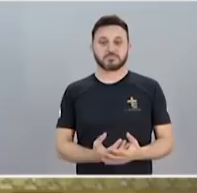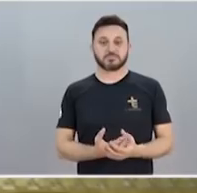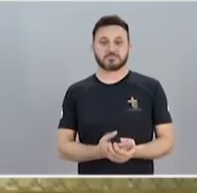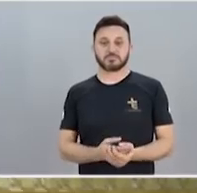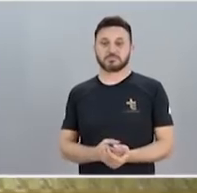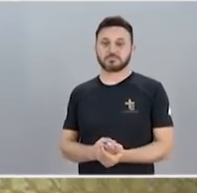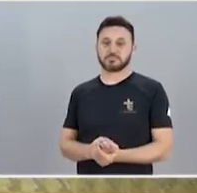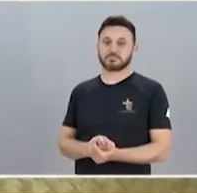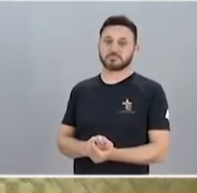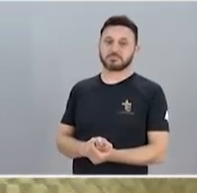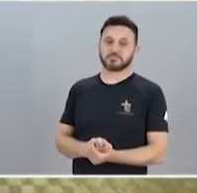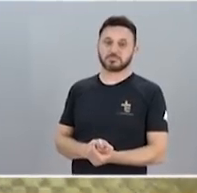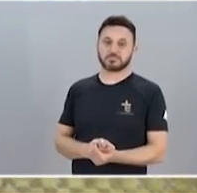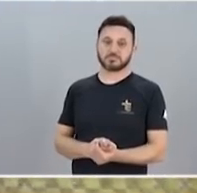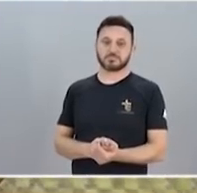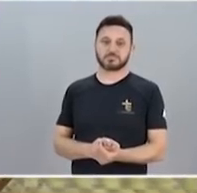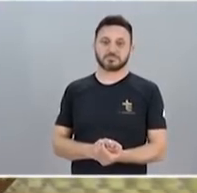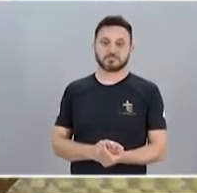dor ou